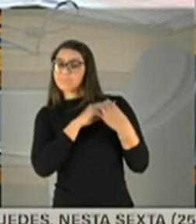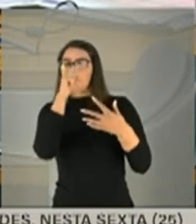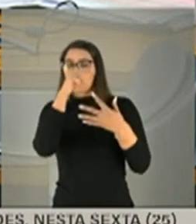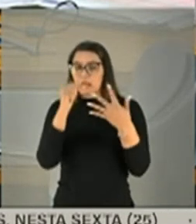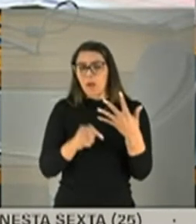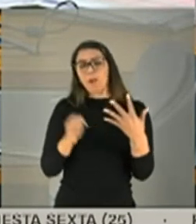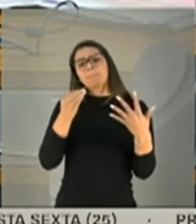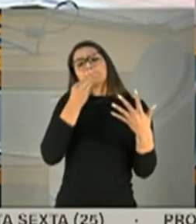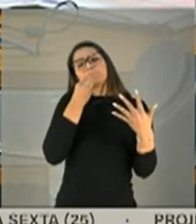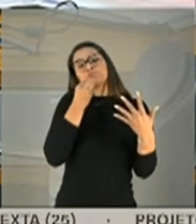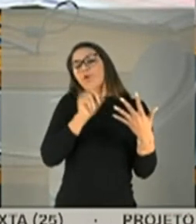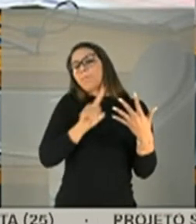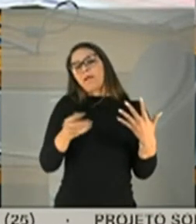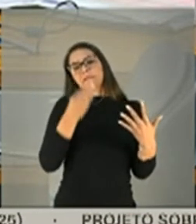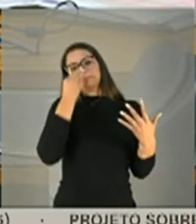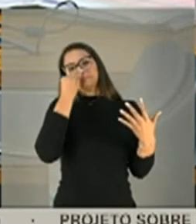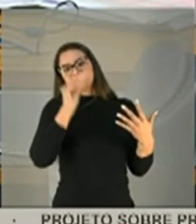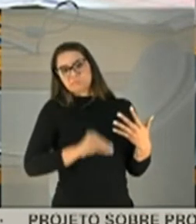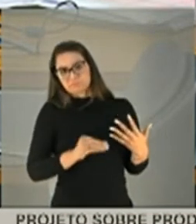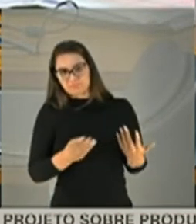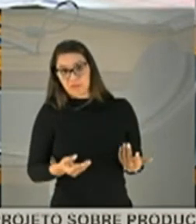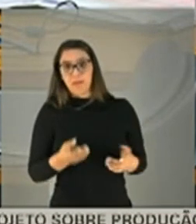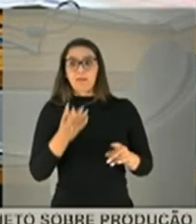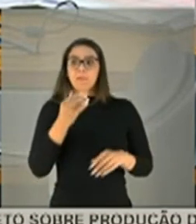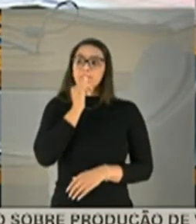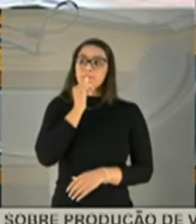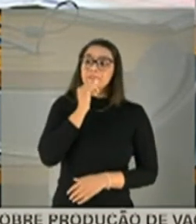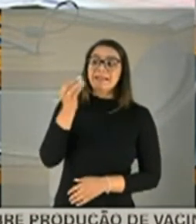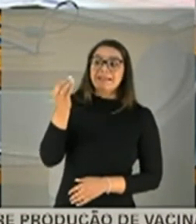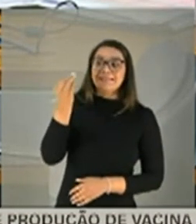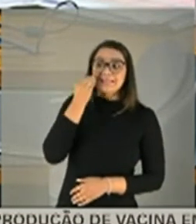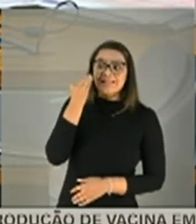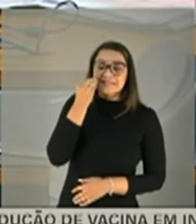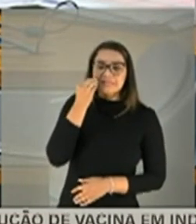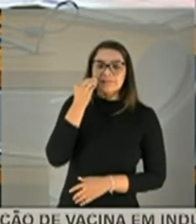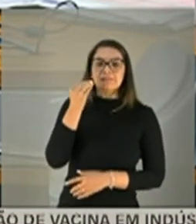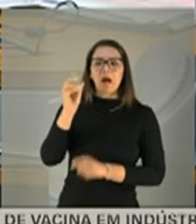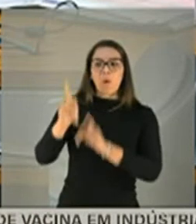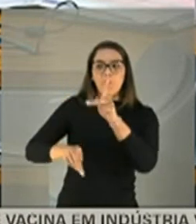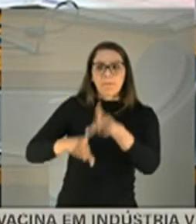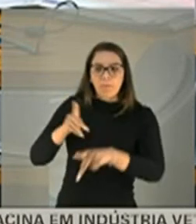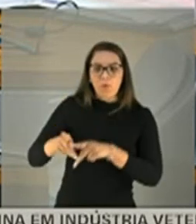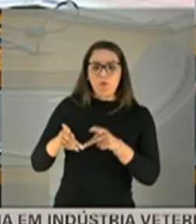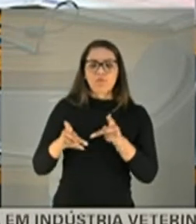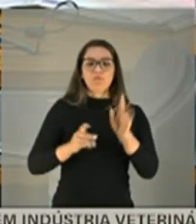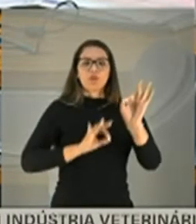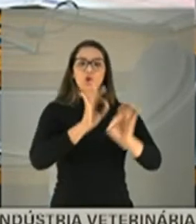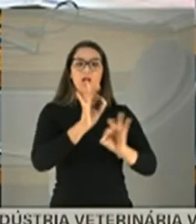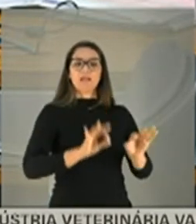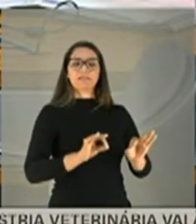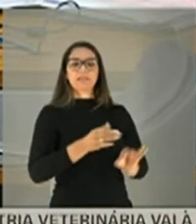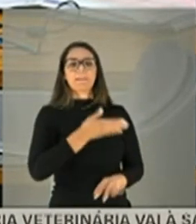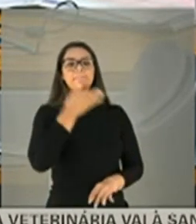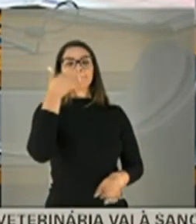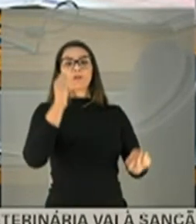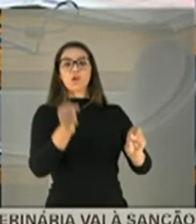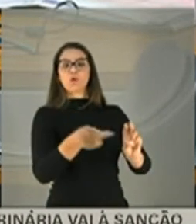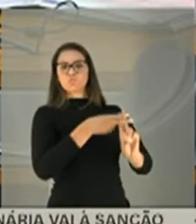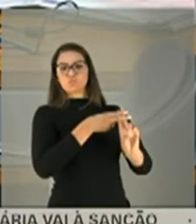não foram, como testar o máximo de pessoas e aparelhar melhor o SUS, Sistema Único de